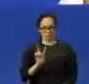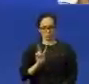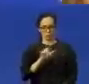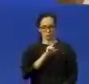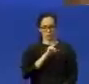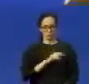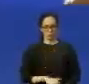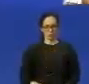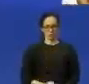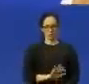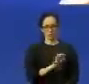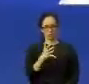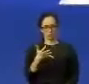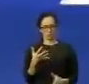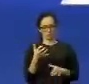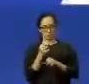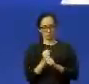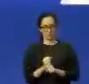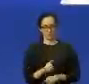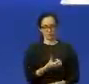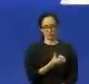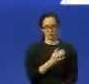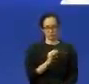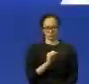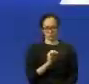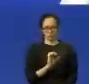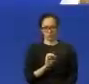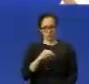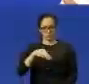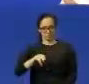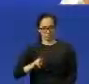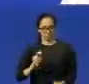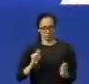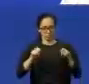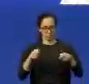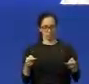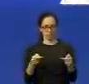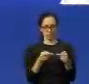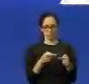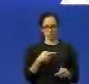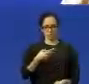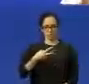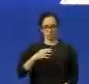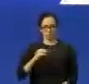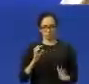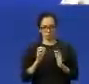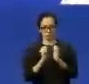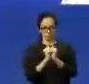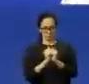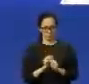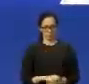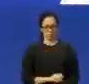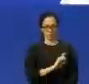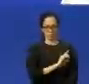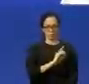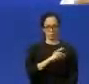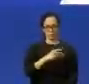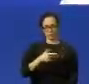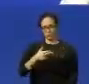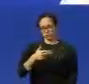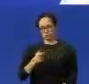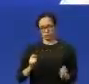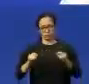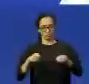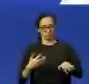C. Ocorre que o resistor de 60 ohms está em paralelo com o resistor de 120. Portanto, a DDP é a mesma. Podemos,